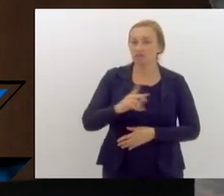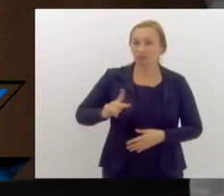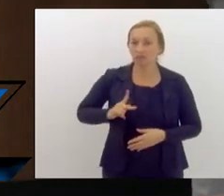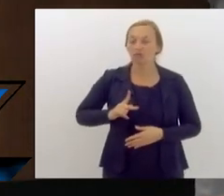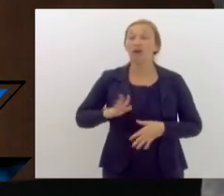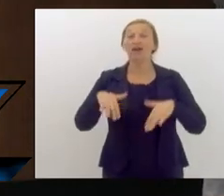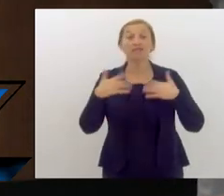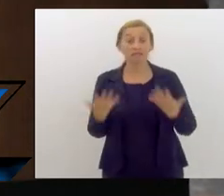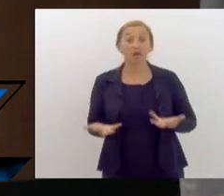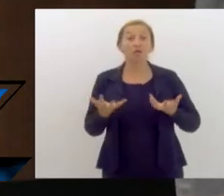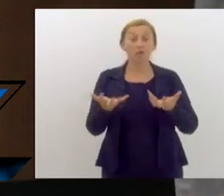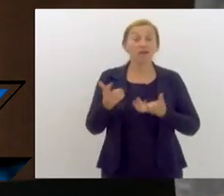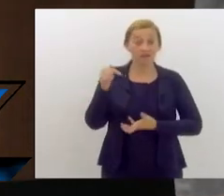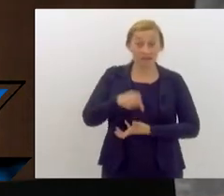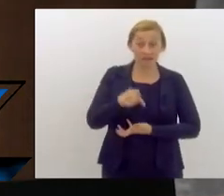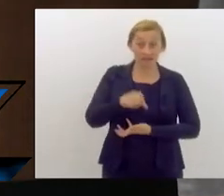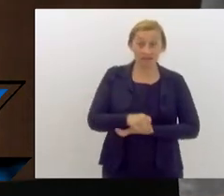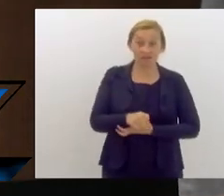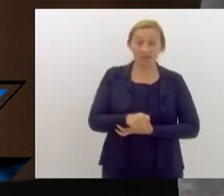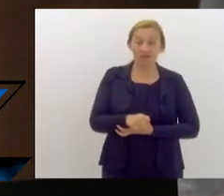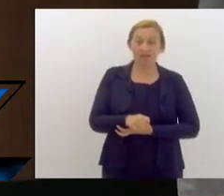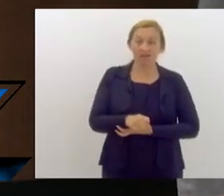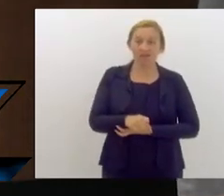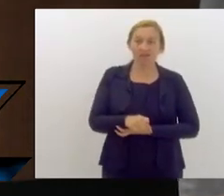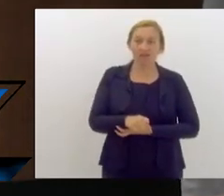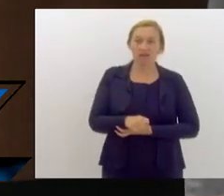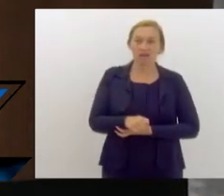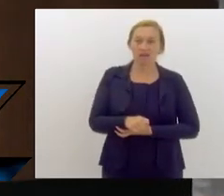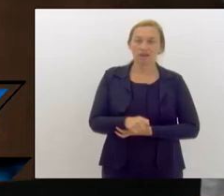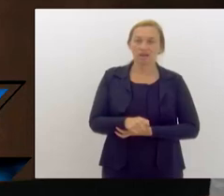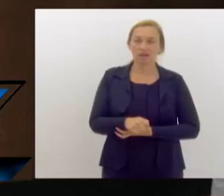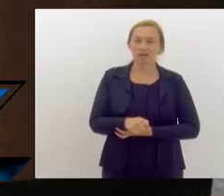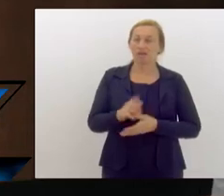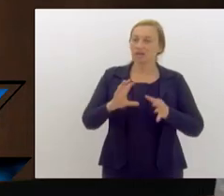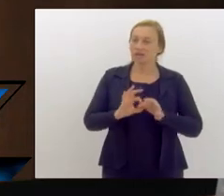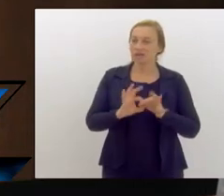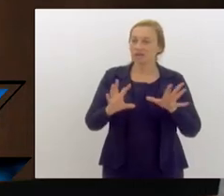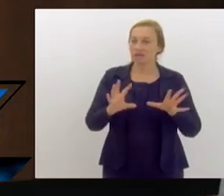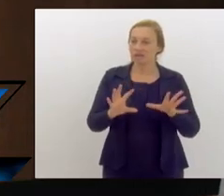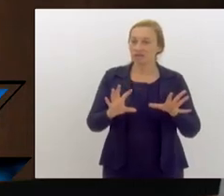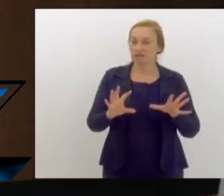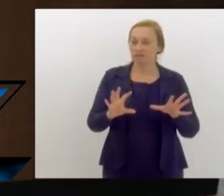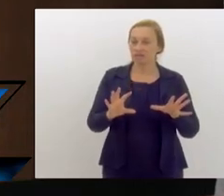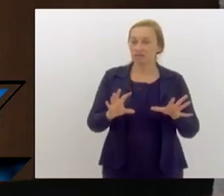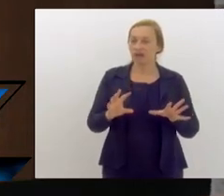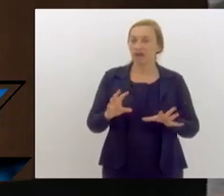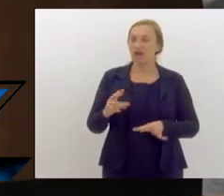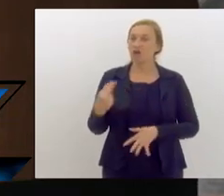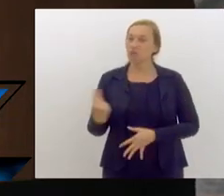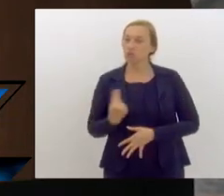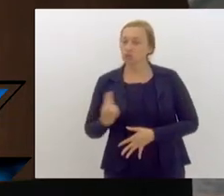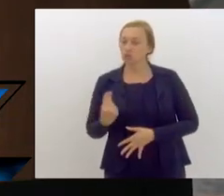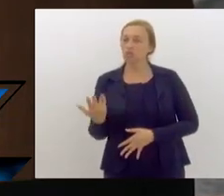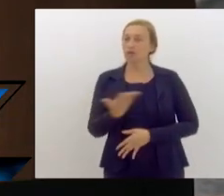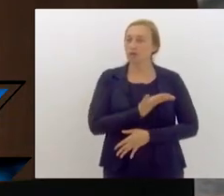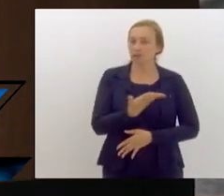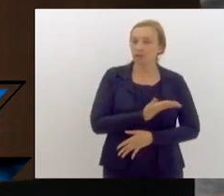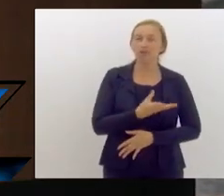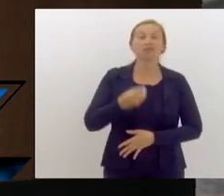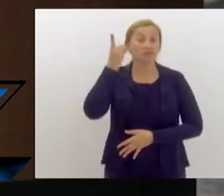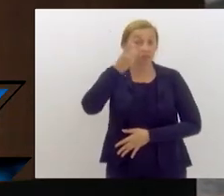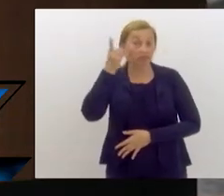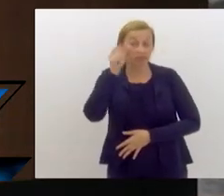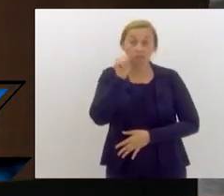então eu quero aqui é franquear a qual autoria para os nossos colegas as deputadas e